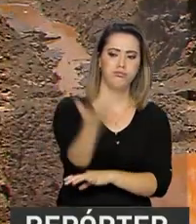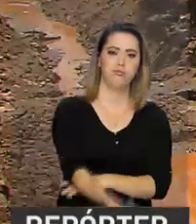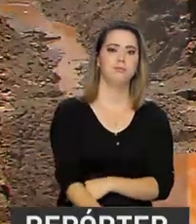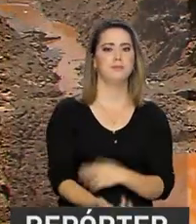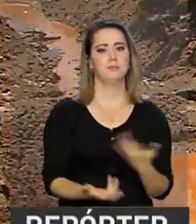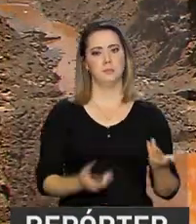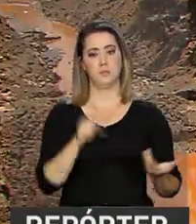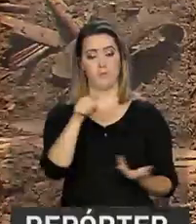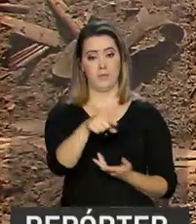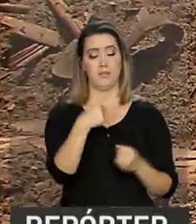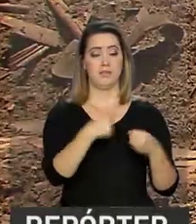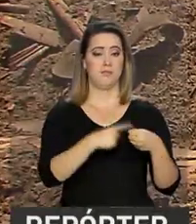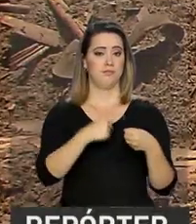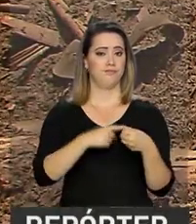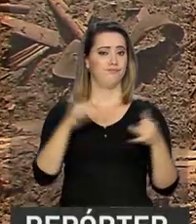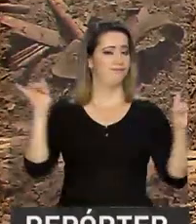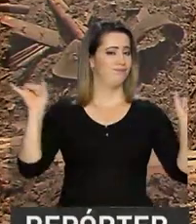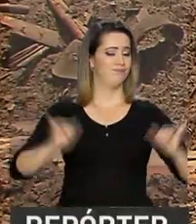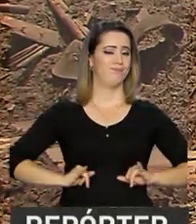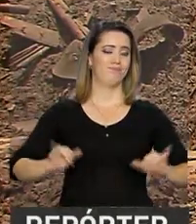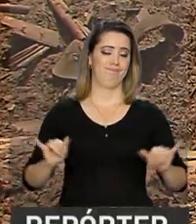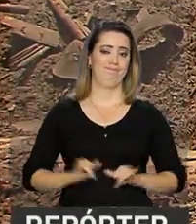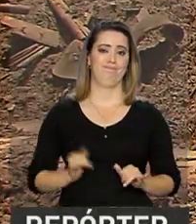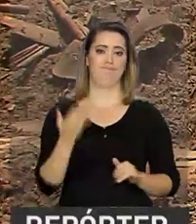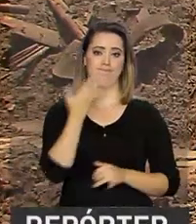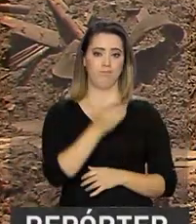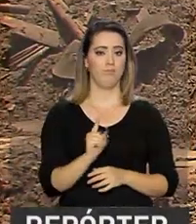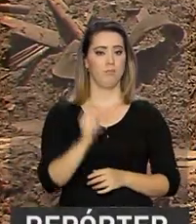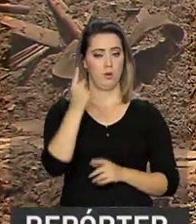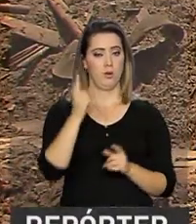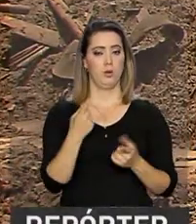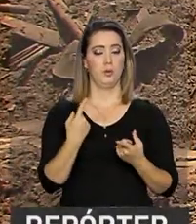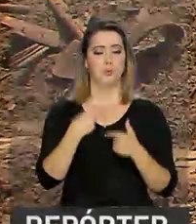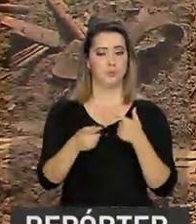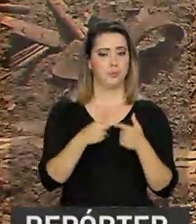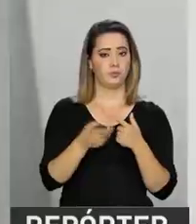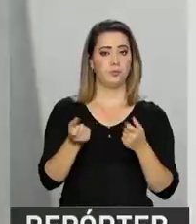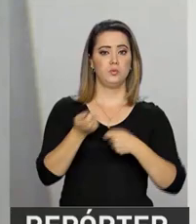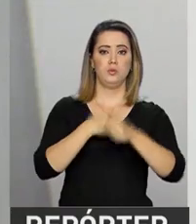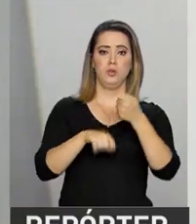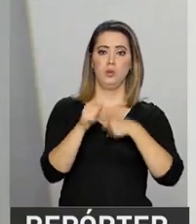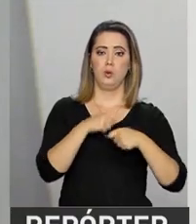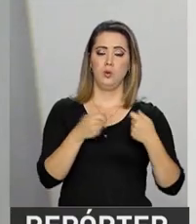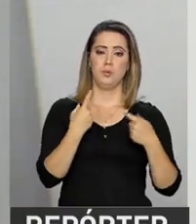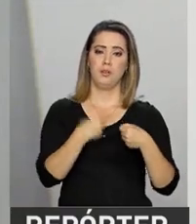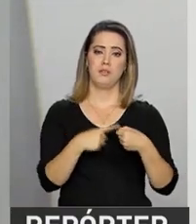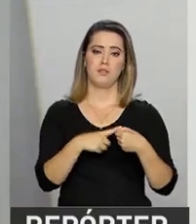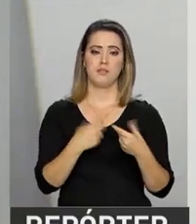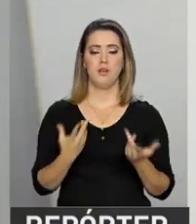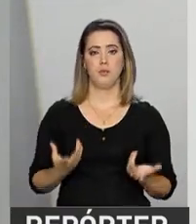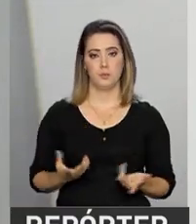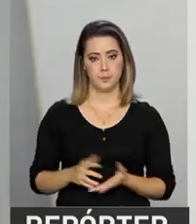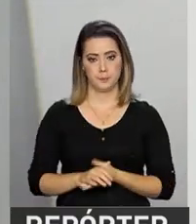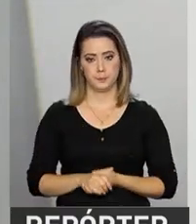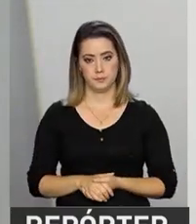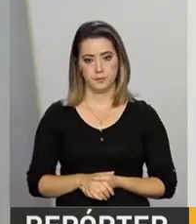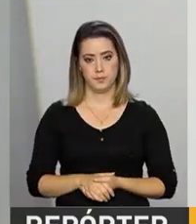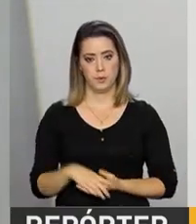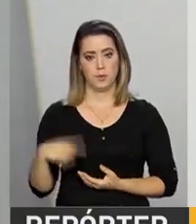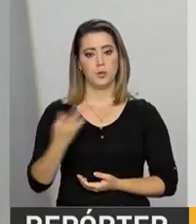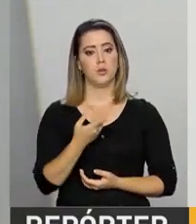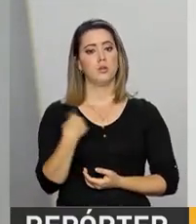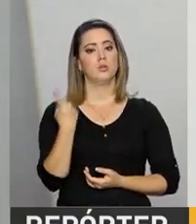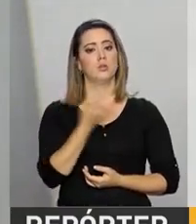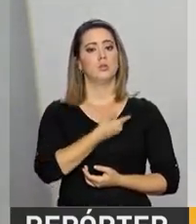dos mais castigados um dos desafios é retomar a economia da região a gente também por outro lado sabe a importância